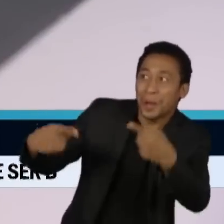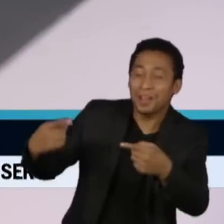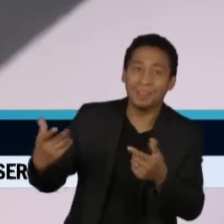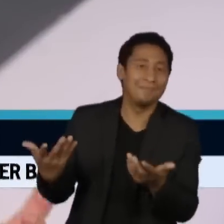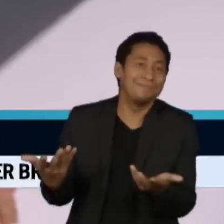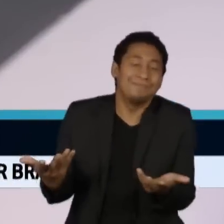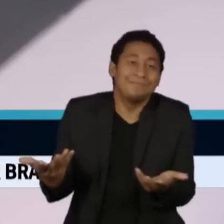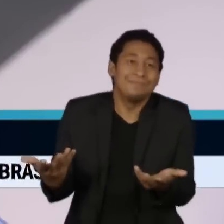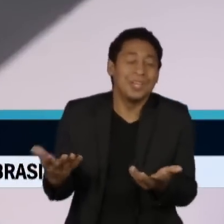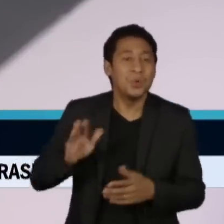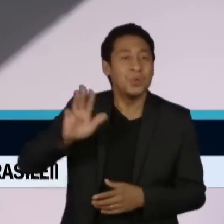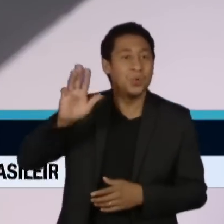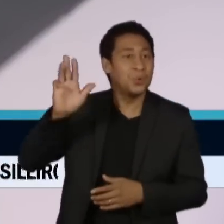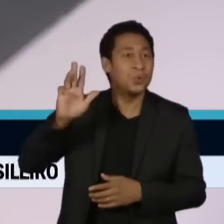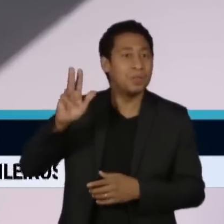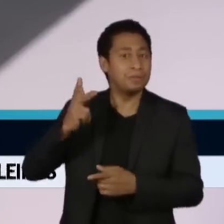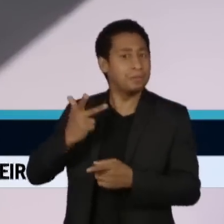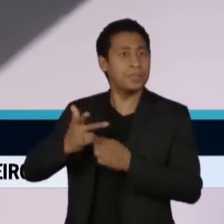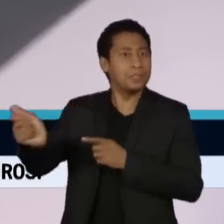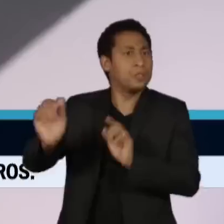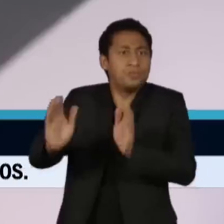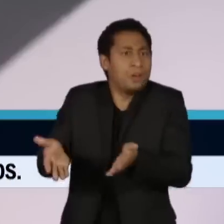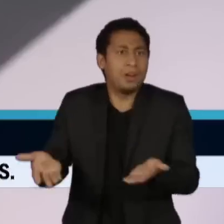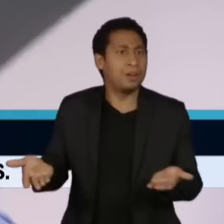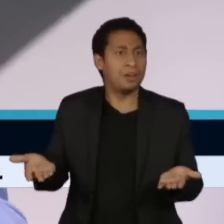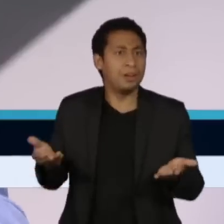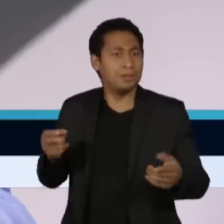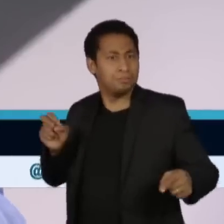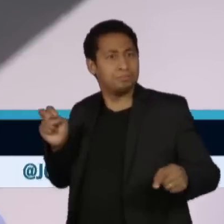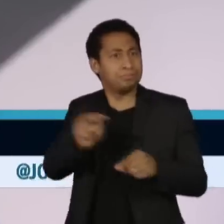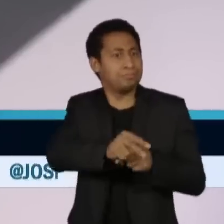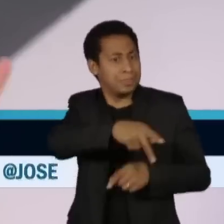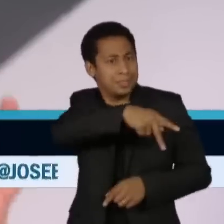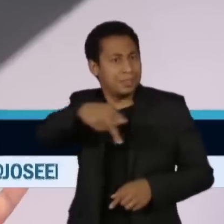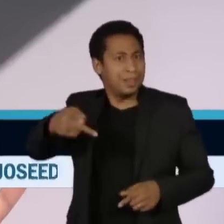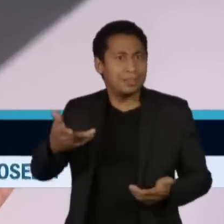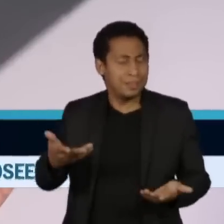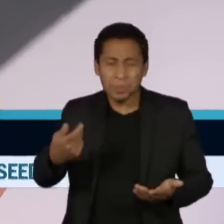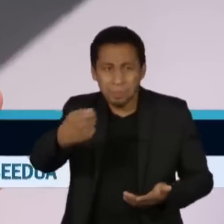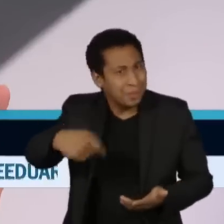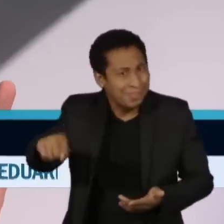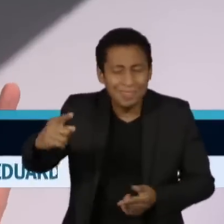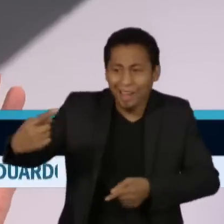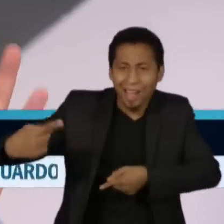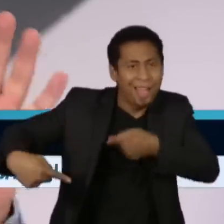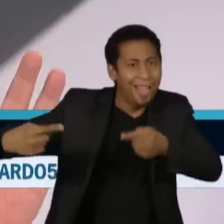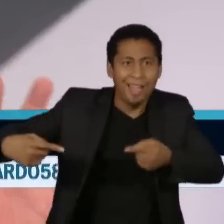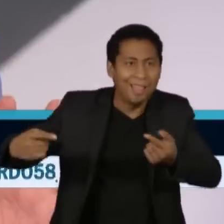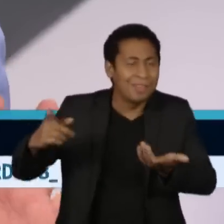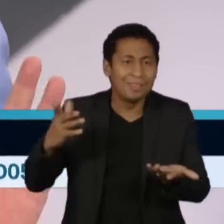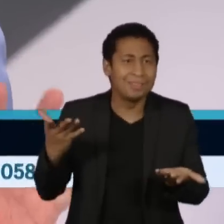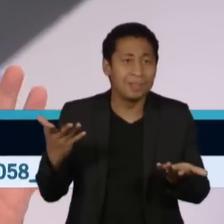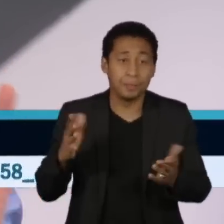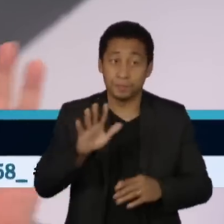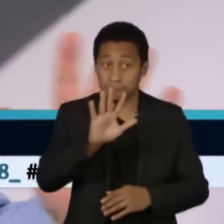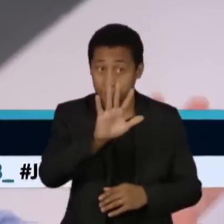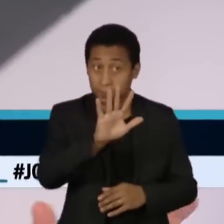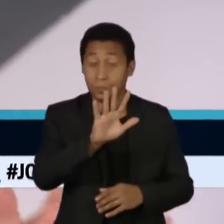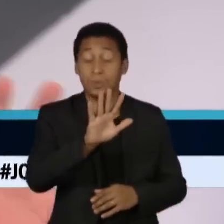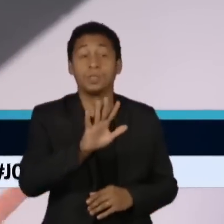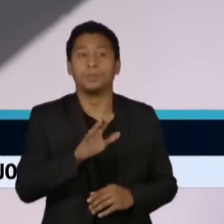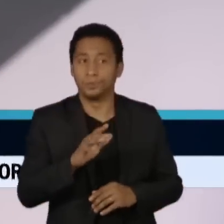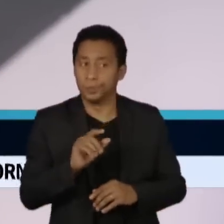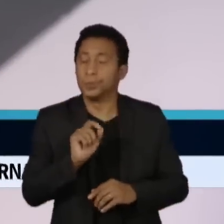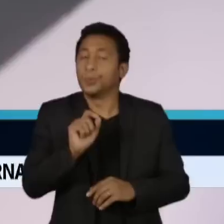então eu creio que assim Uma das uma das forças vou falar uma coisa muito sensível aqui mas uma das forças que mais